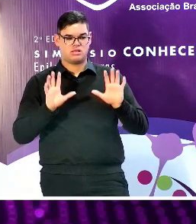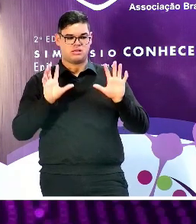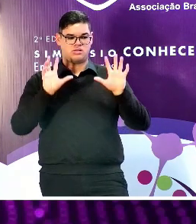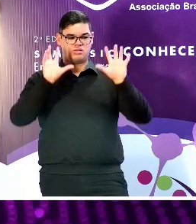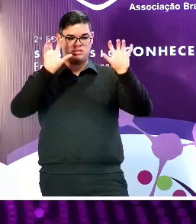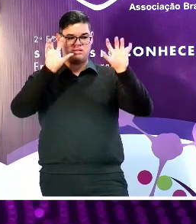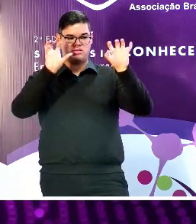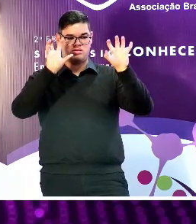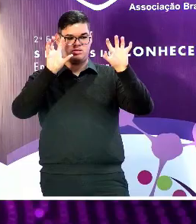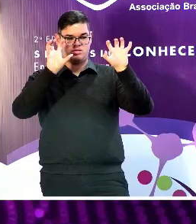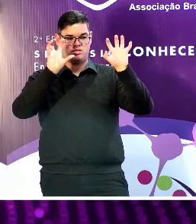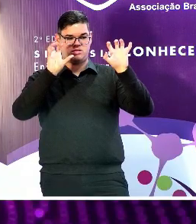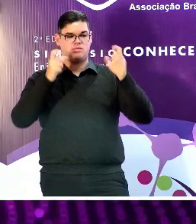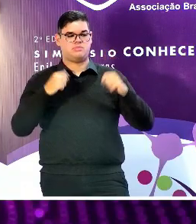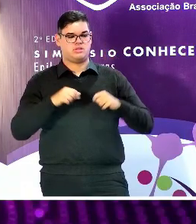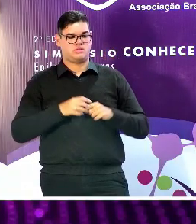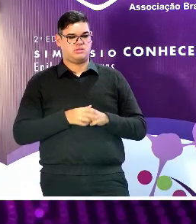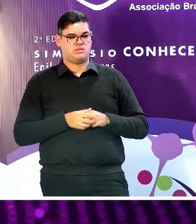né?